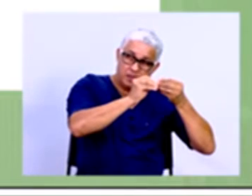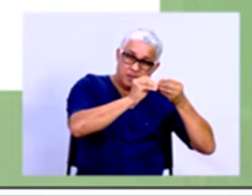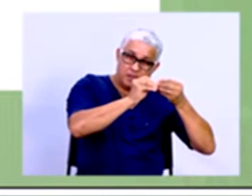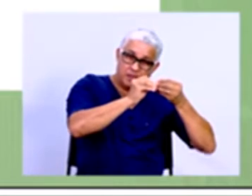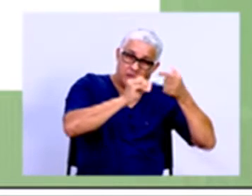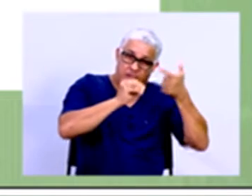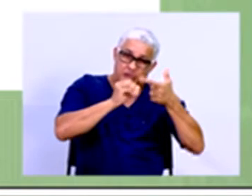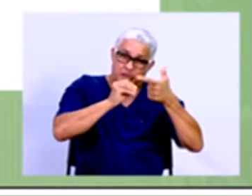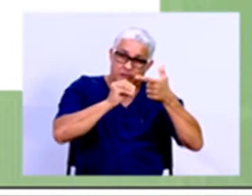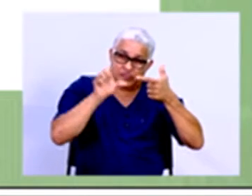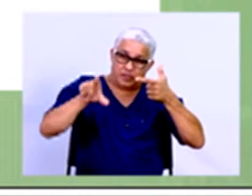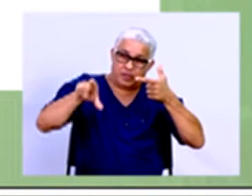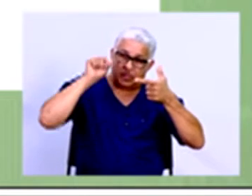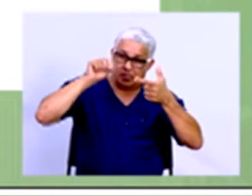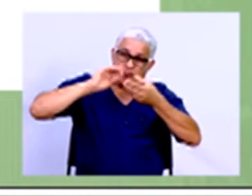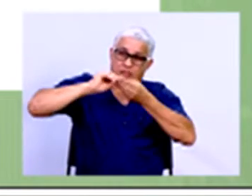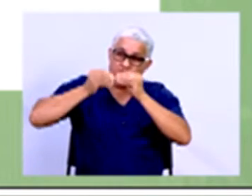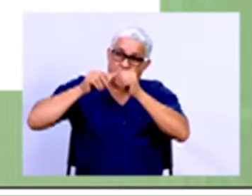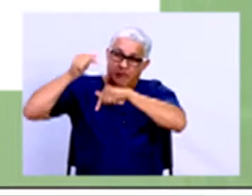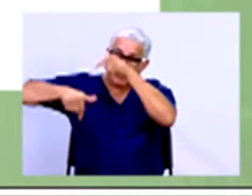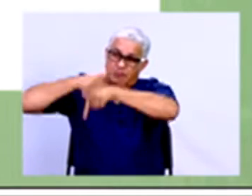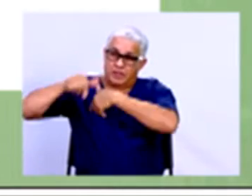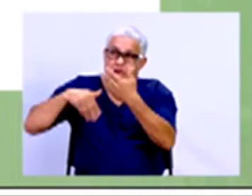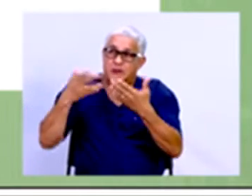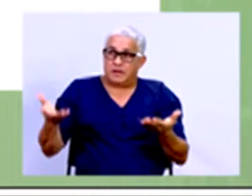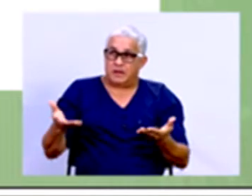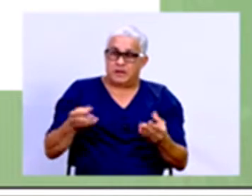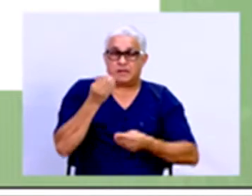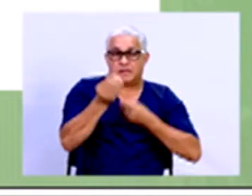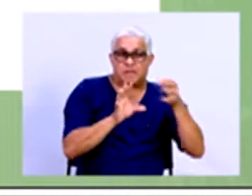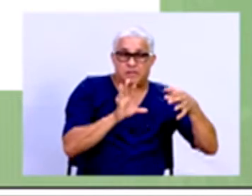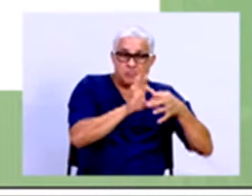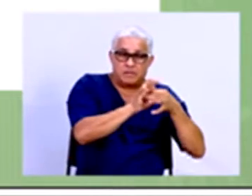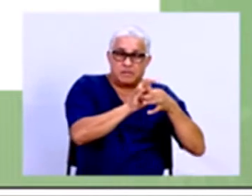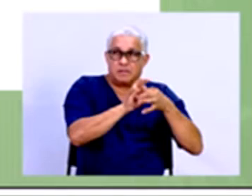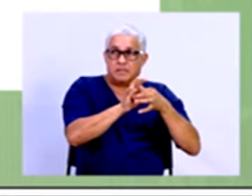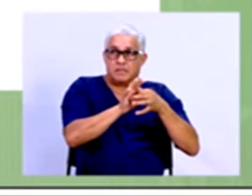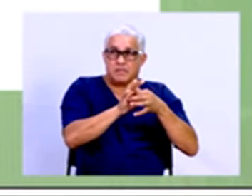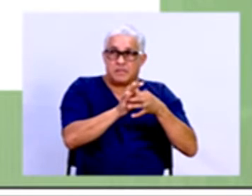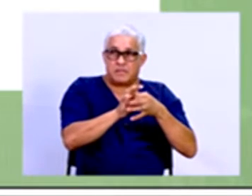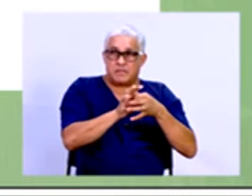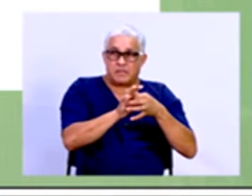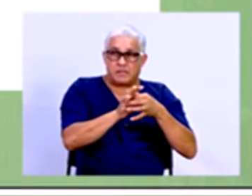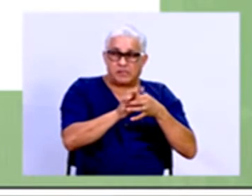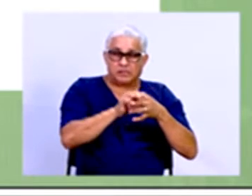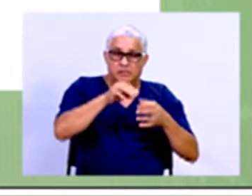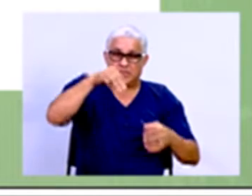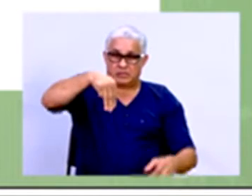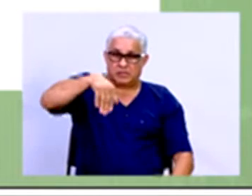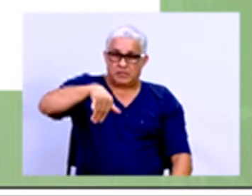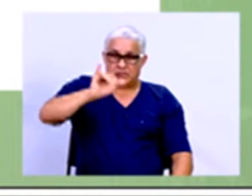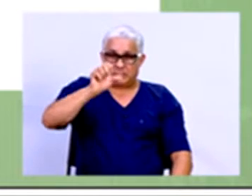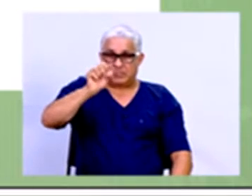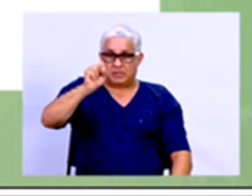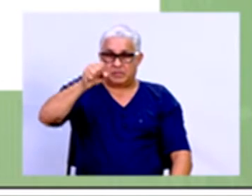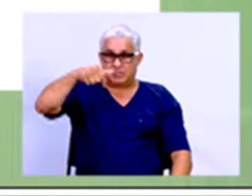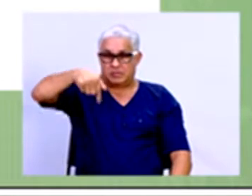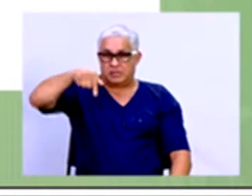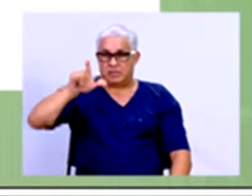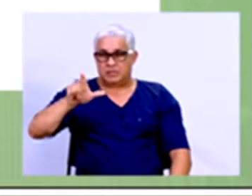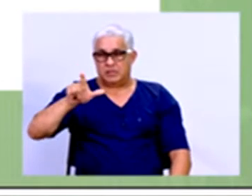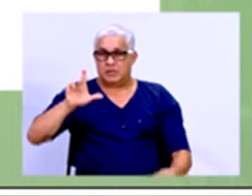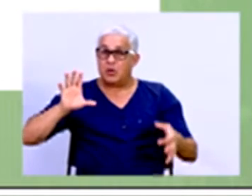selecionar com qual banco de dados a gente vai trabalhar. Como é que conecta? Através da função MySQL Connect, onde a gente